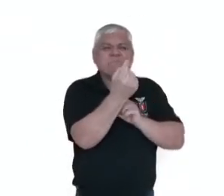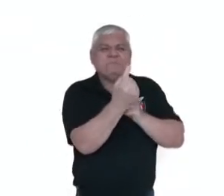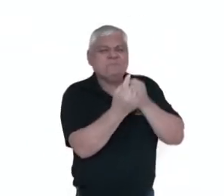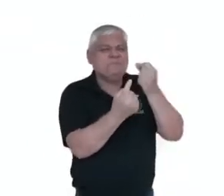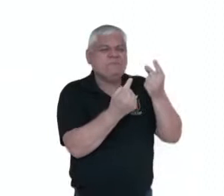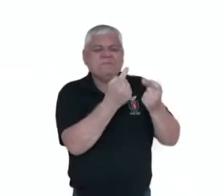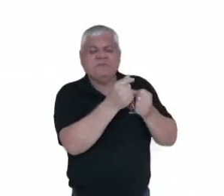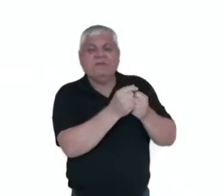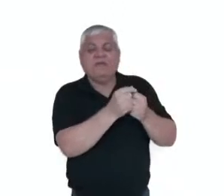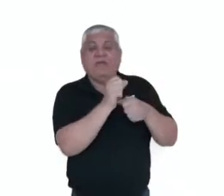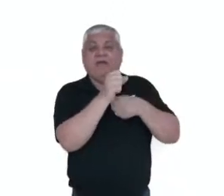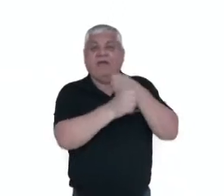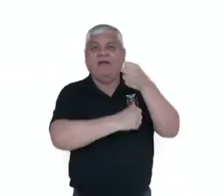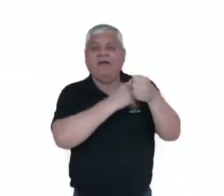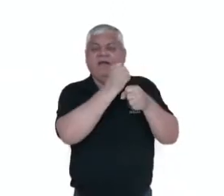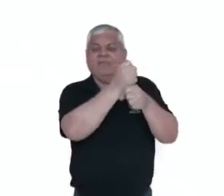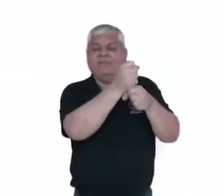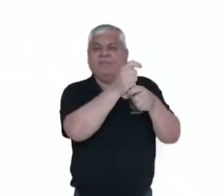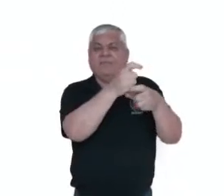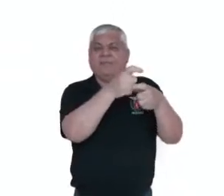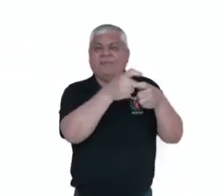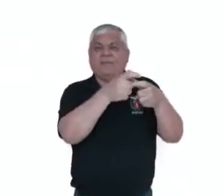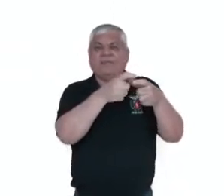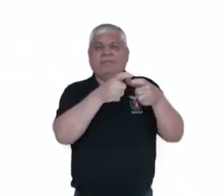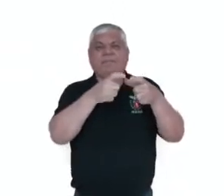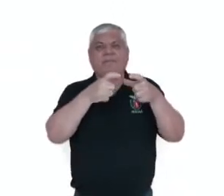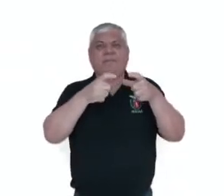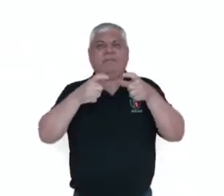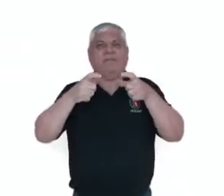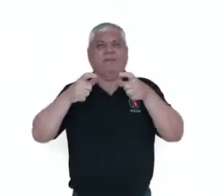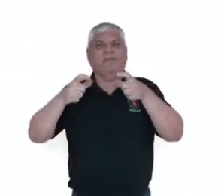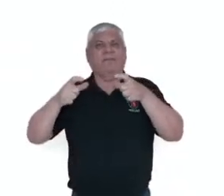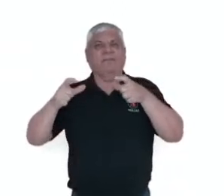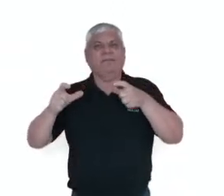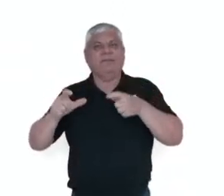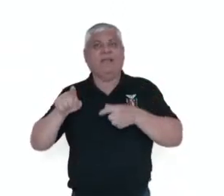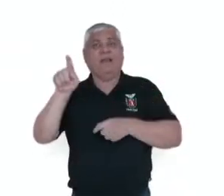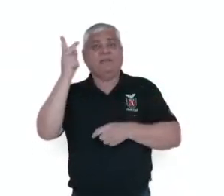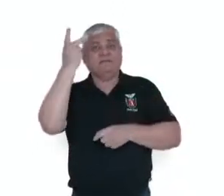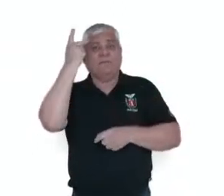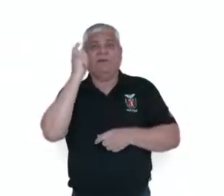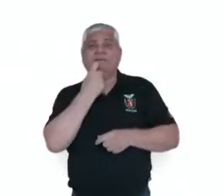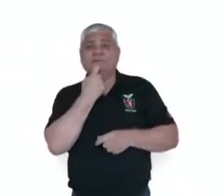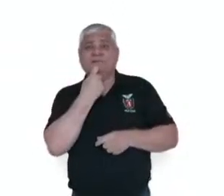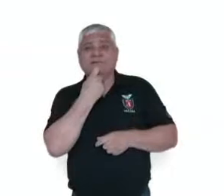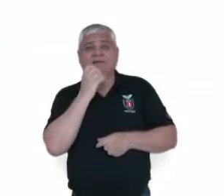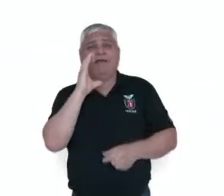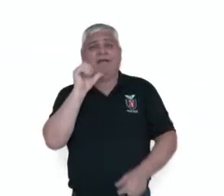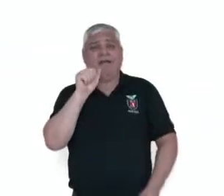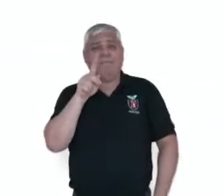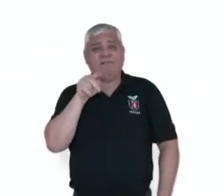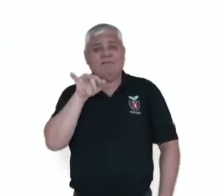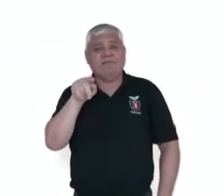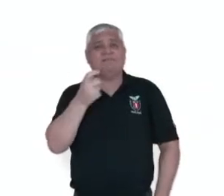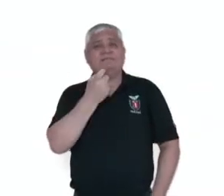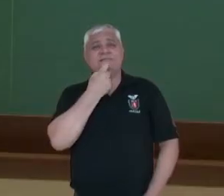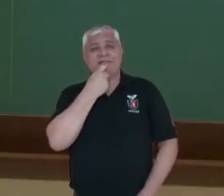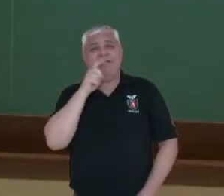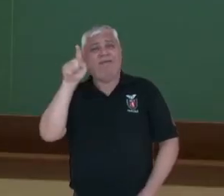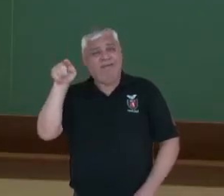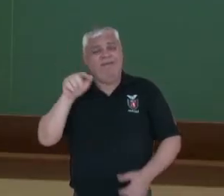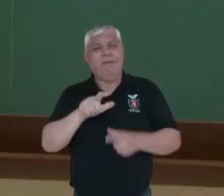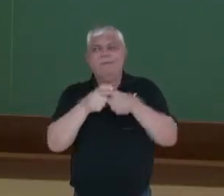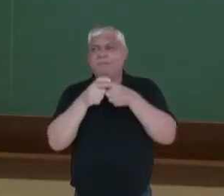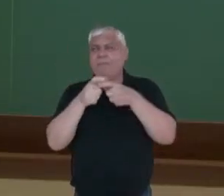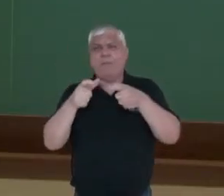passar dos anos ela se amplia significativamente. No caso de Campinas, que é o nosso exemplo aqui, nós vamos ter essa característica de